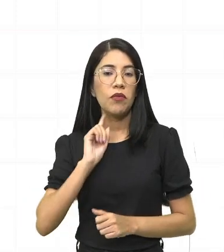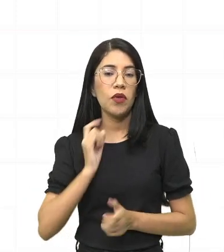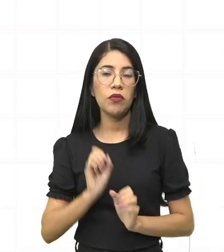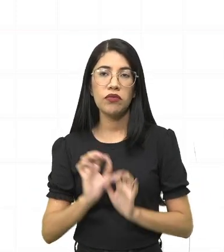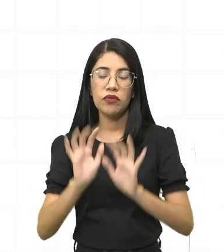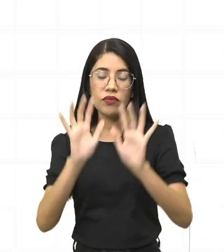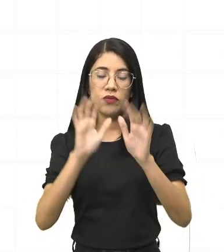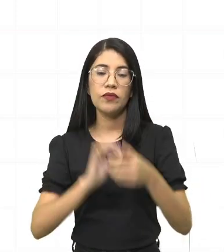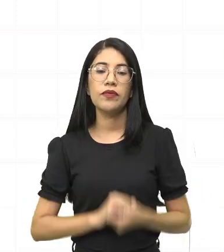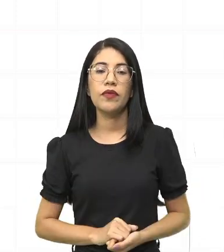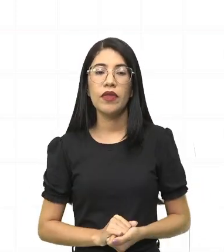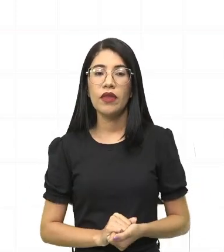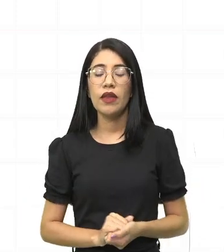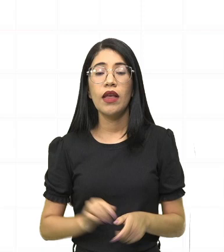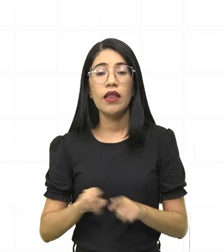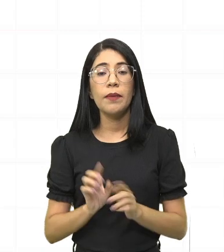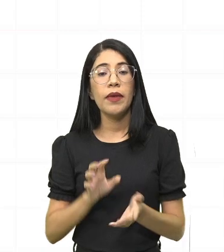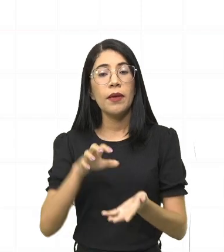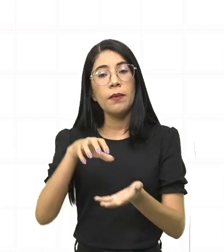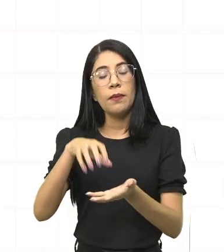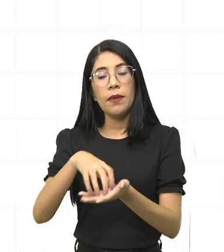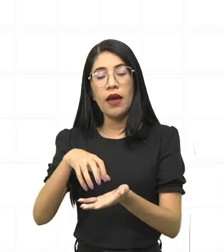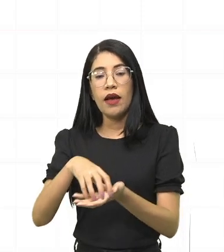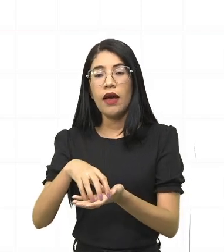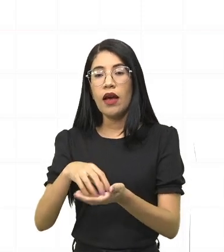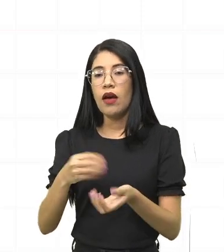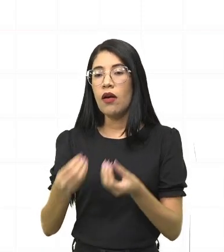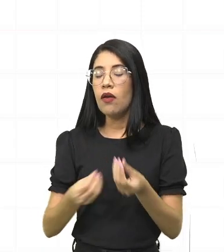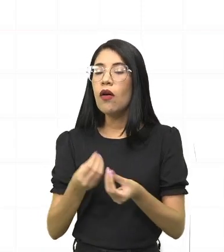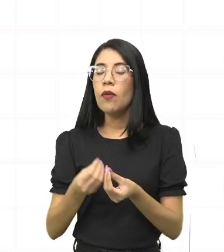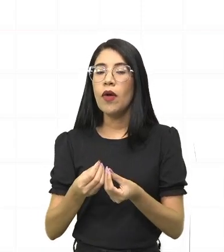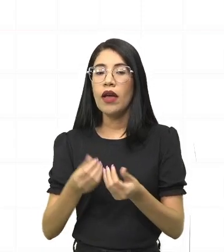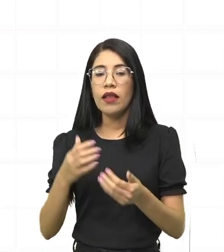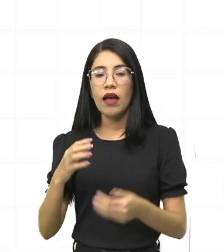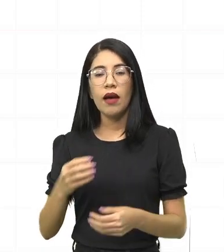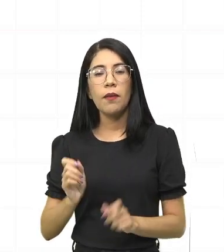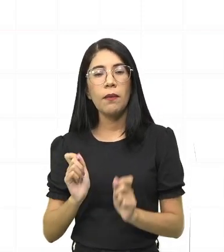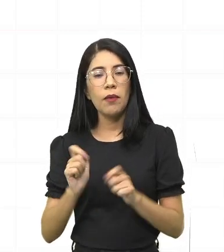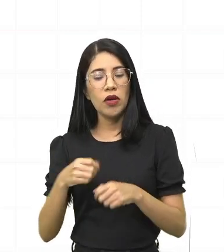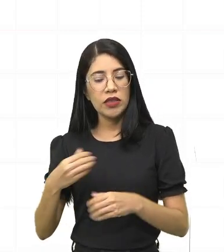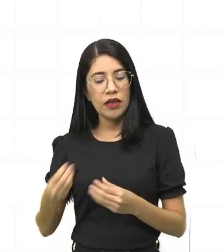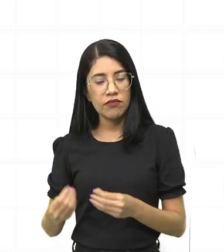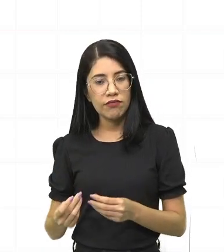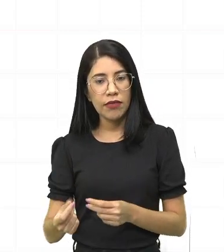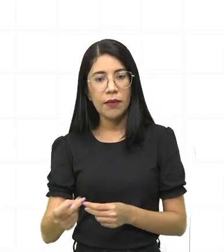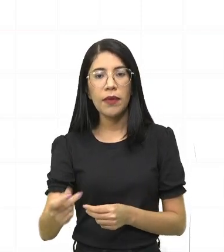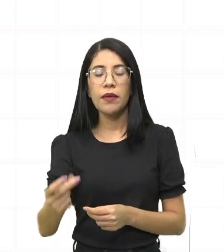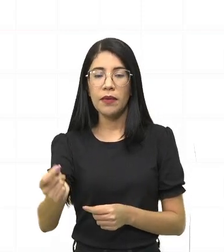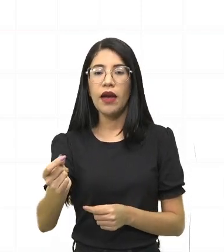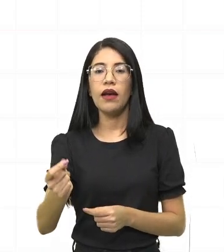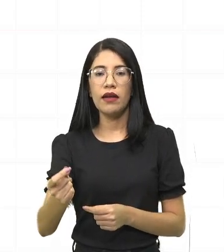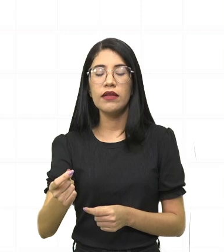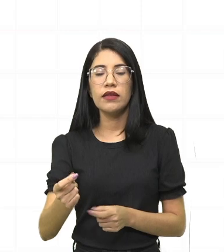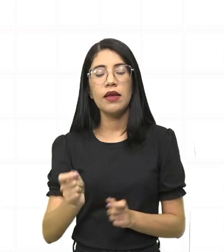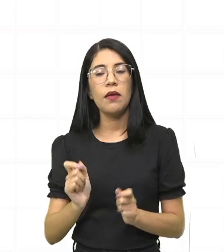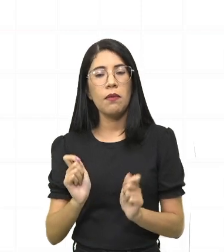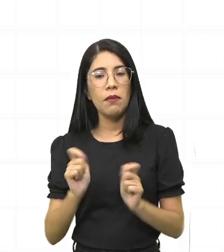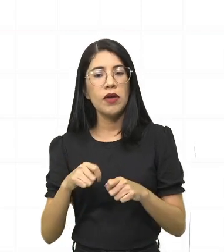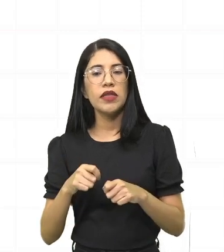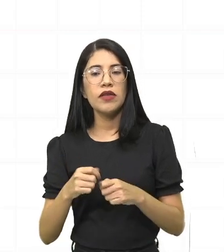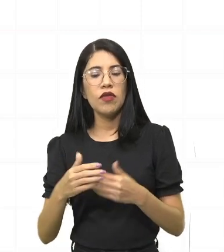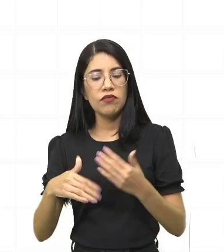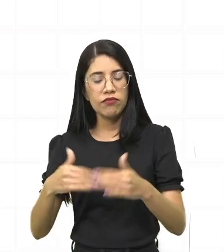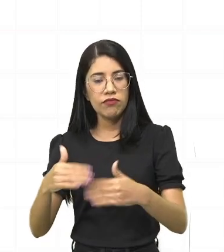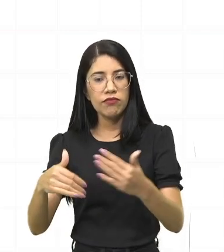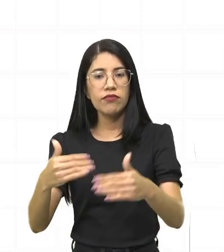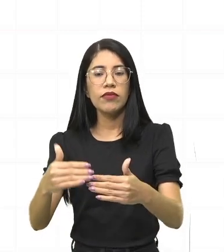energia das marés, ela tem uma vida útil relativamente bem longa, né? Dá para assim durar